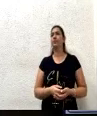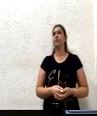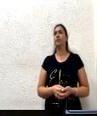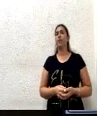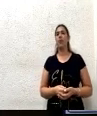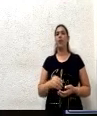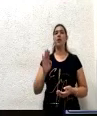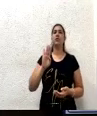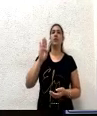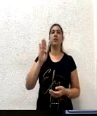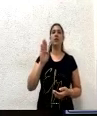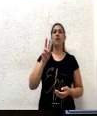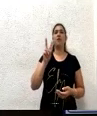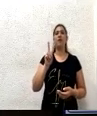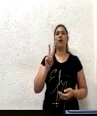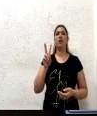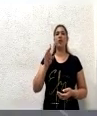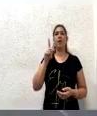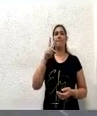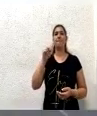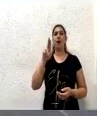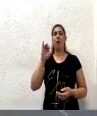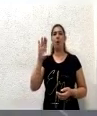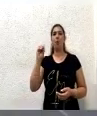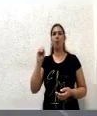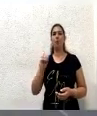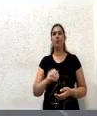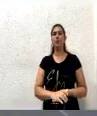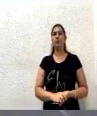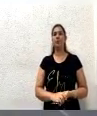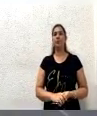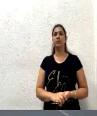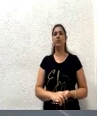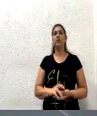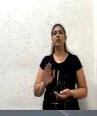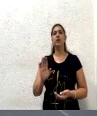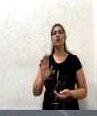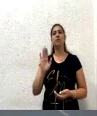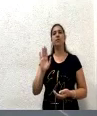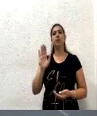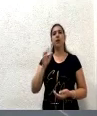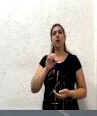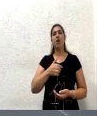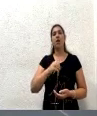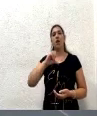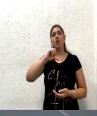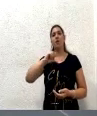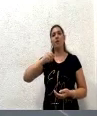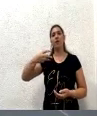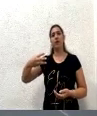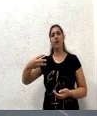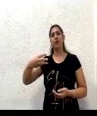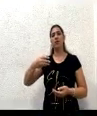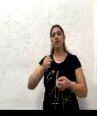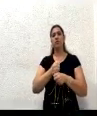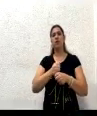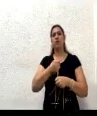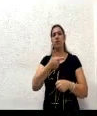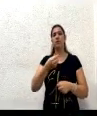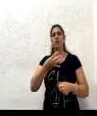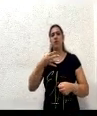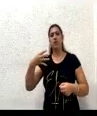Indicação do vereador Paulo César Moraes de Oliveira. Indicação número 93 de